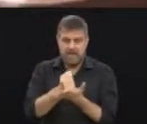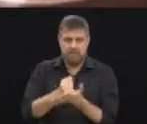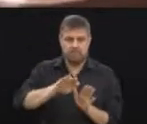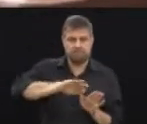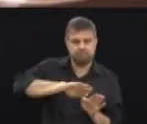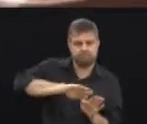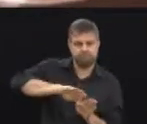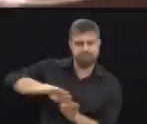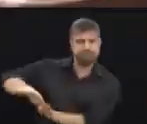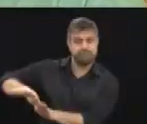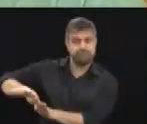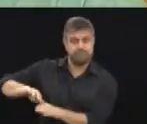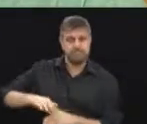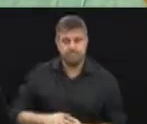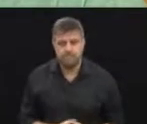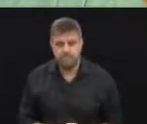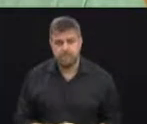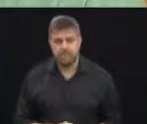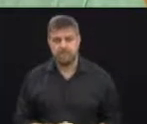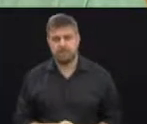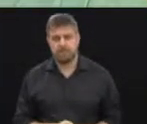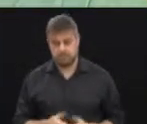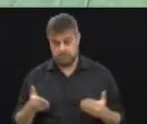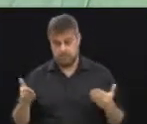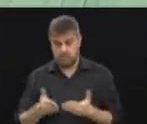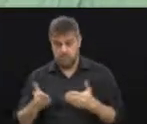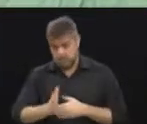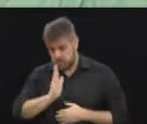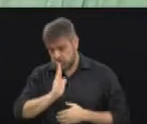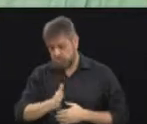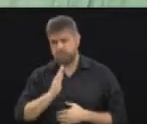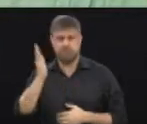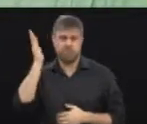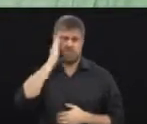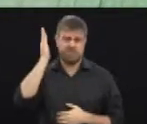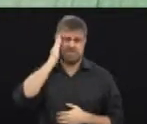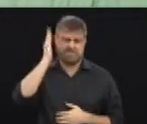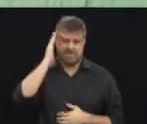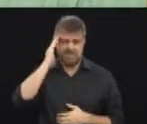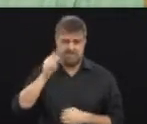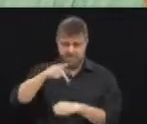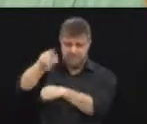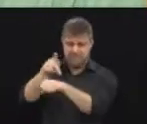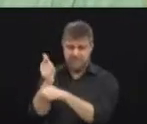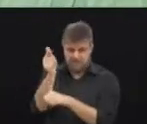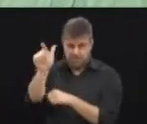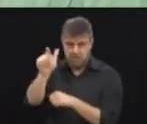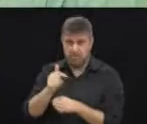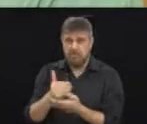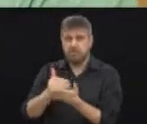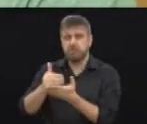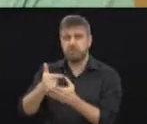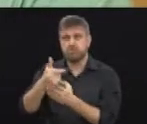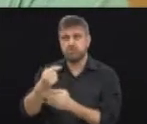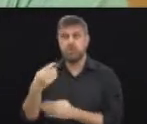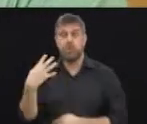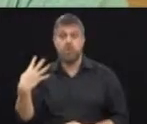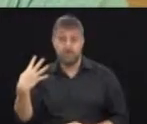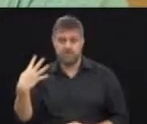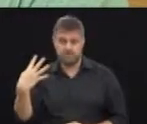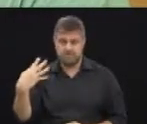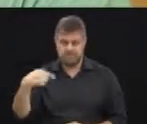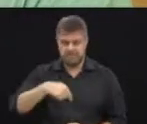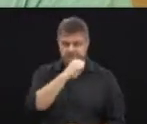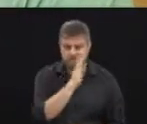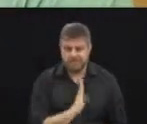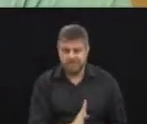já consegue abandonar a medicação. Então, hoje já está visto, isso já é usado em outros países desde